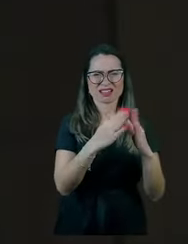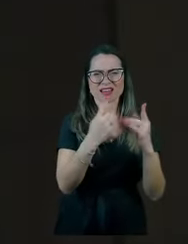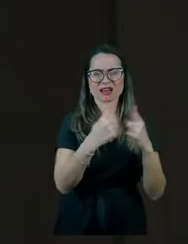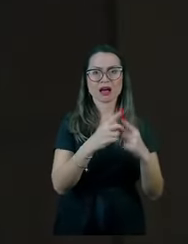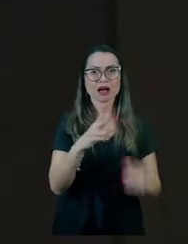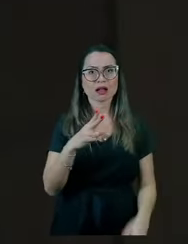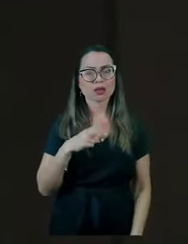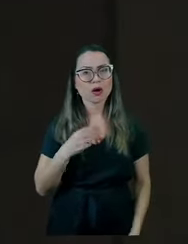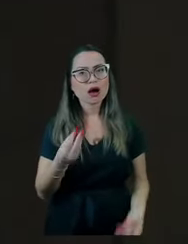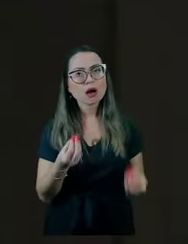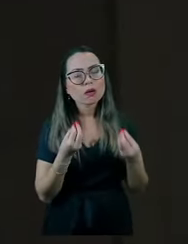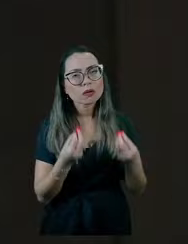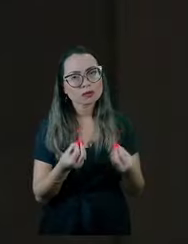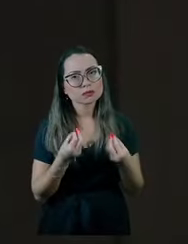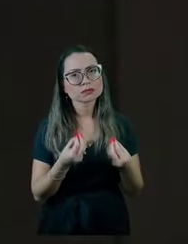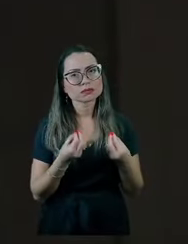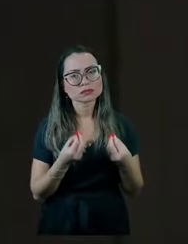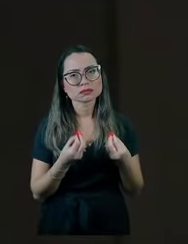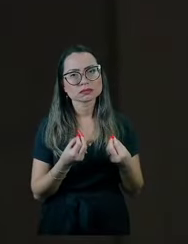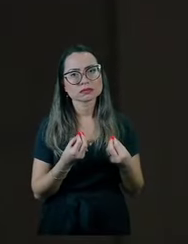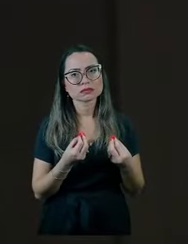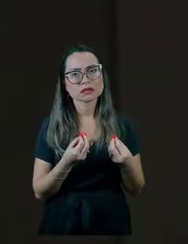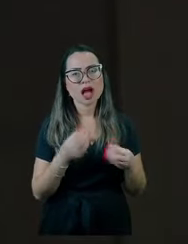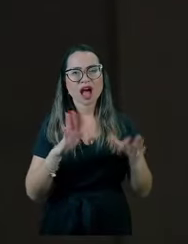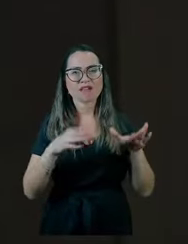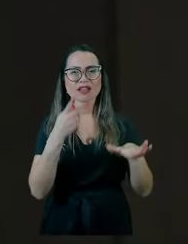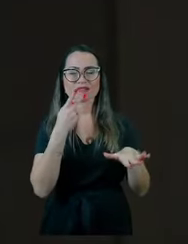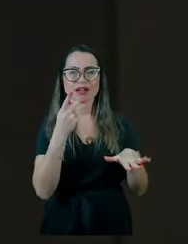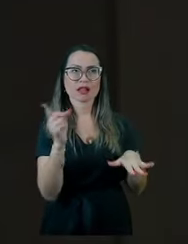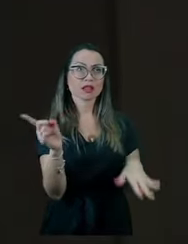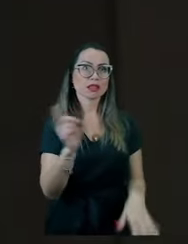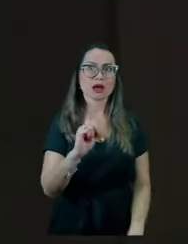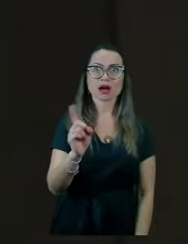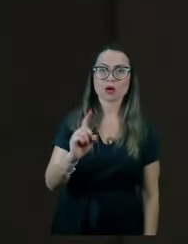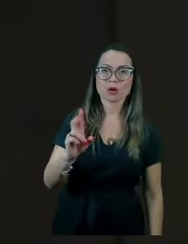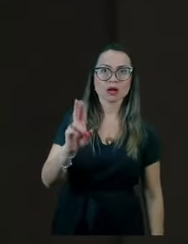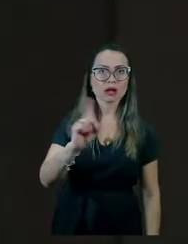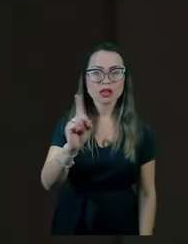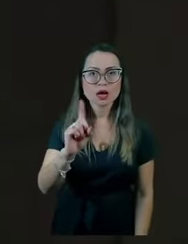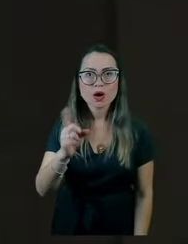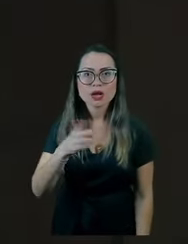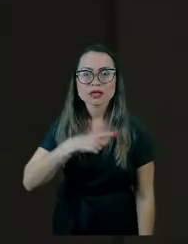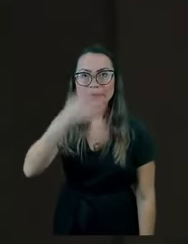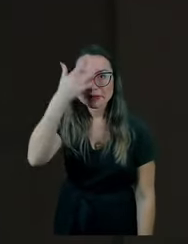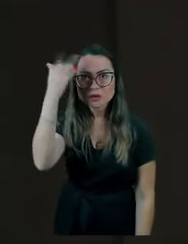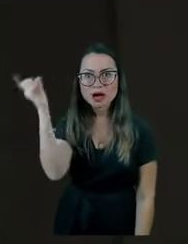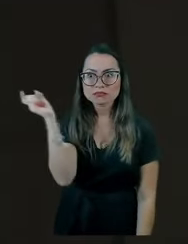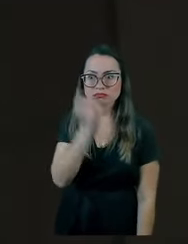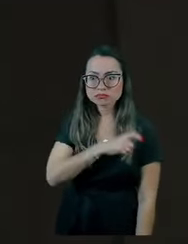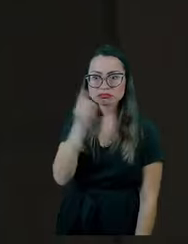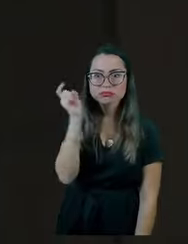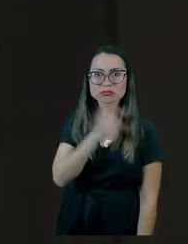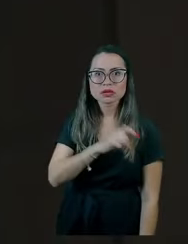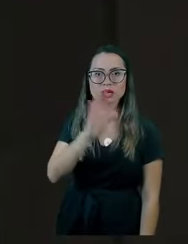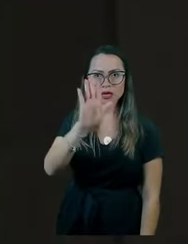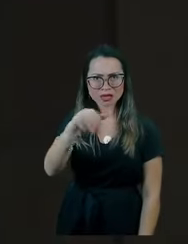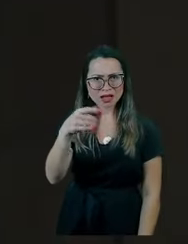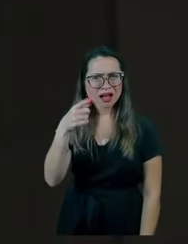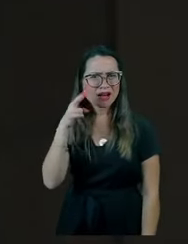mentirosa. Às vezes a gente fala assim, ó, não, mas a igreja, não, tem gente muito mentirosa. Gente,